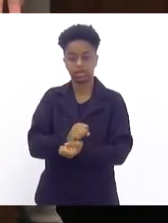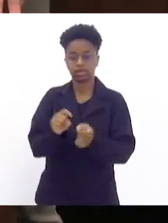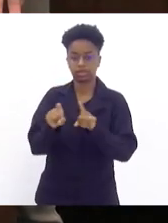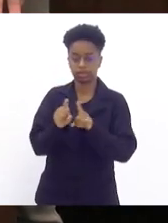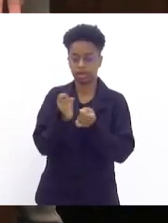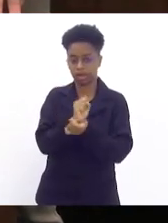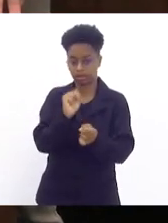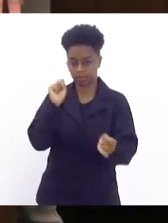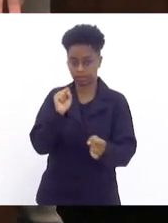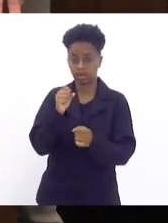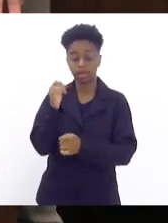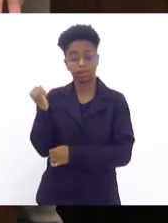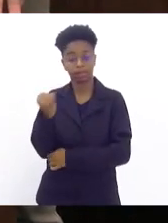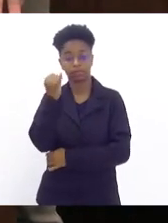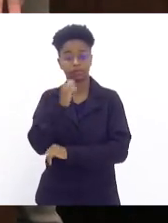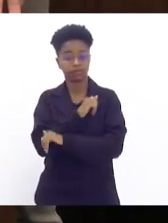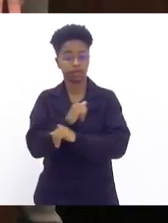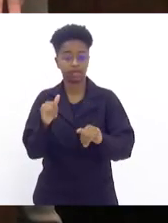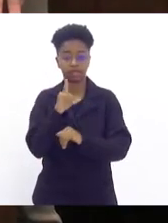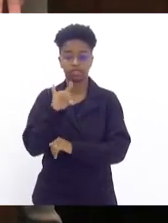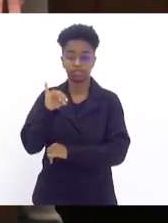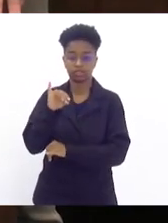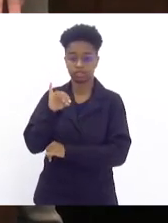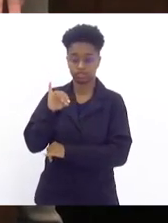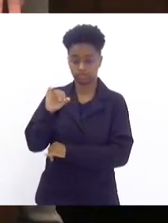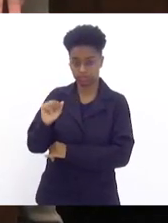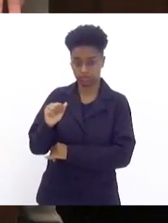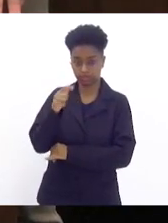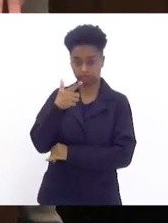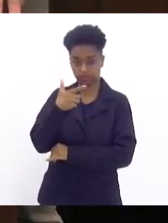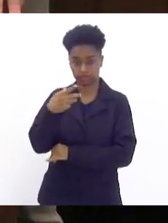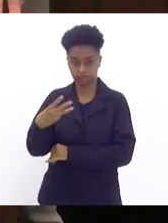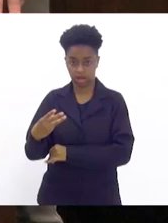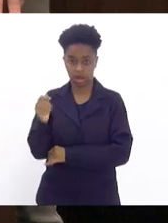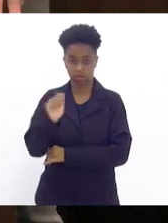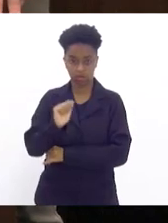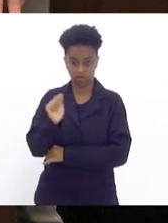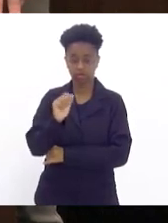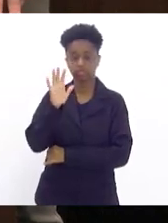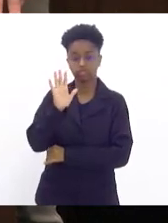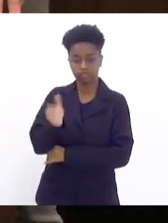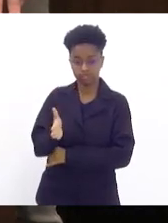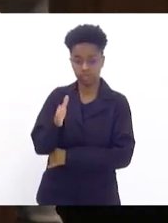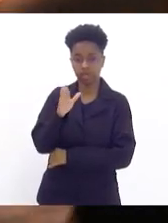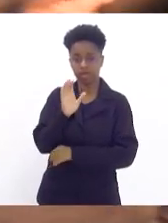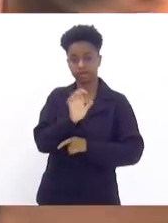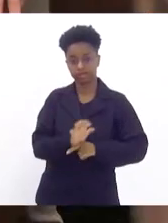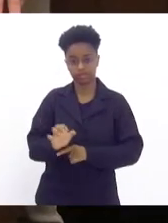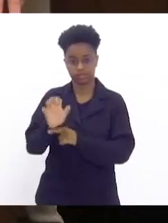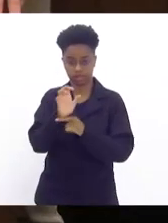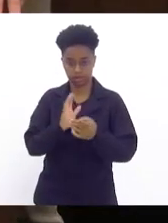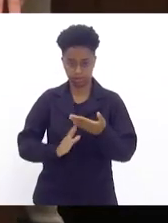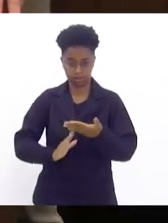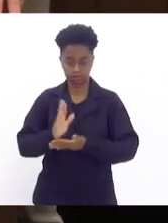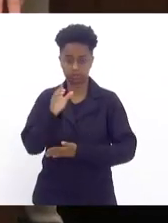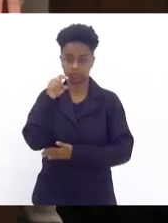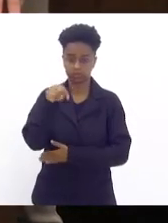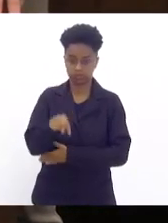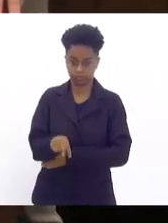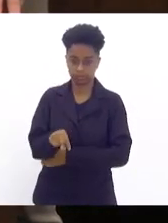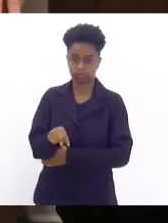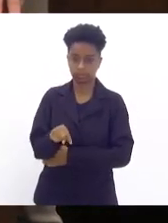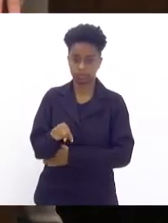a deputada tia Ju escolhe 23 de agosto já é no âmbito do Estado do Rio de Janeiro aprovado por essa casa